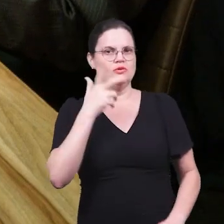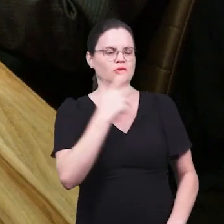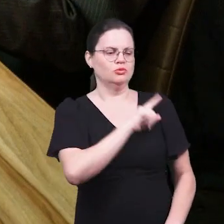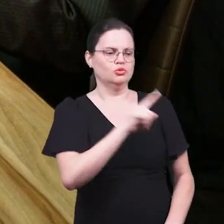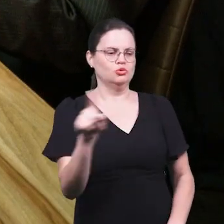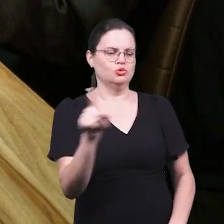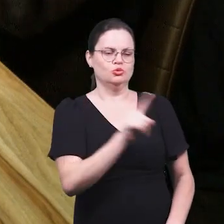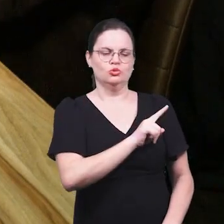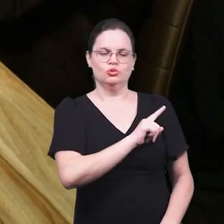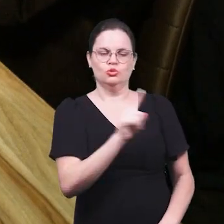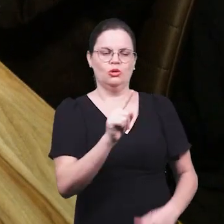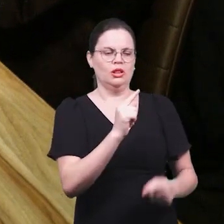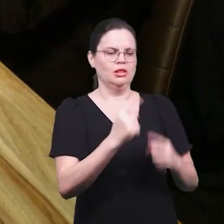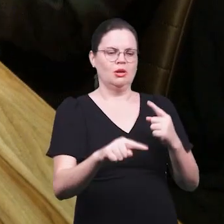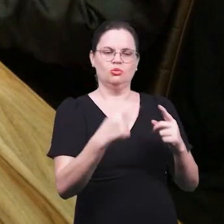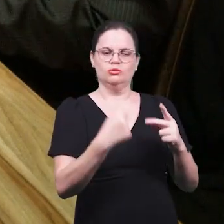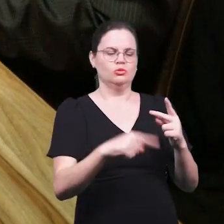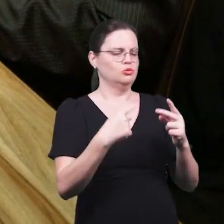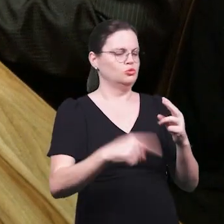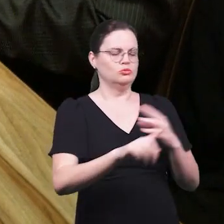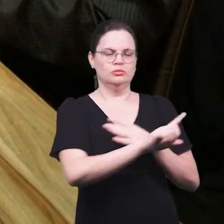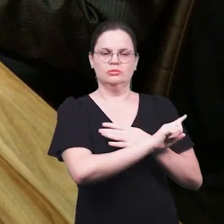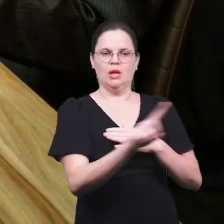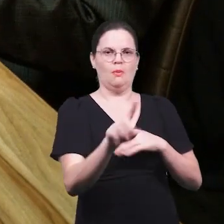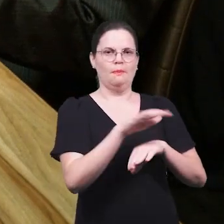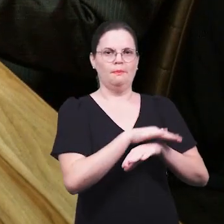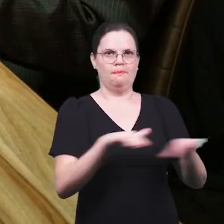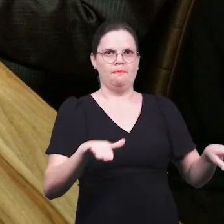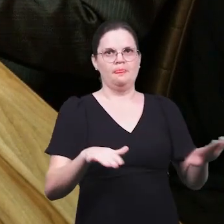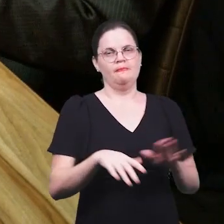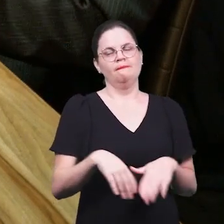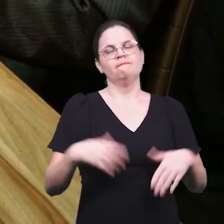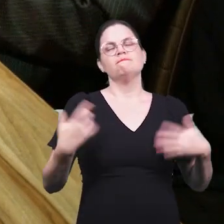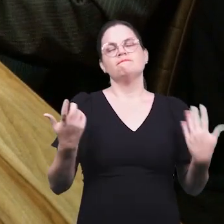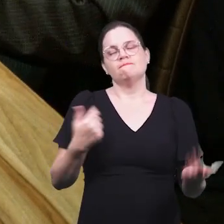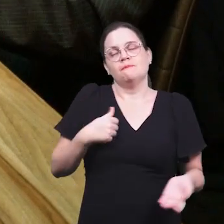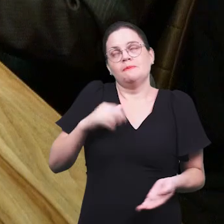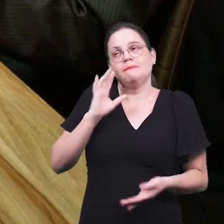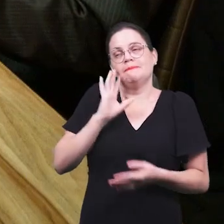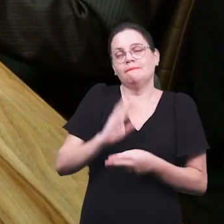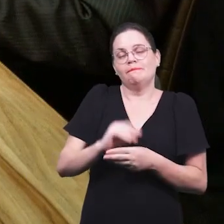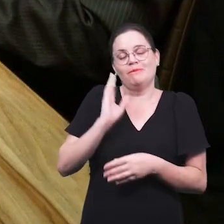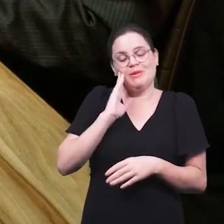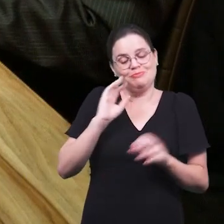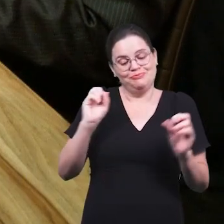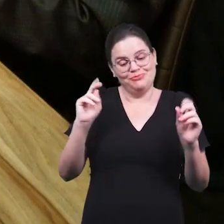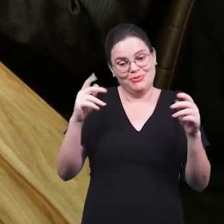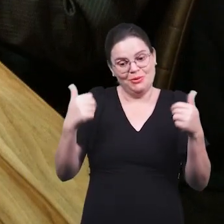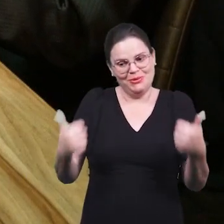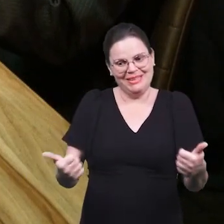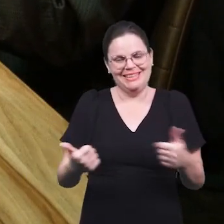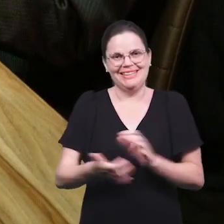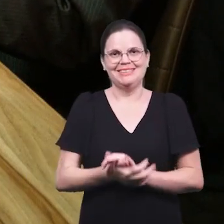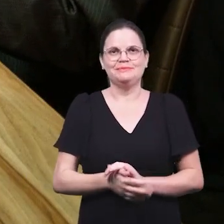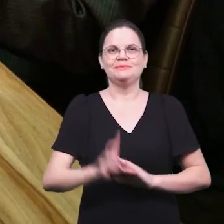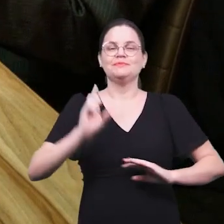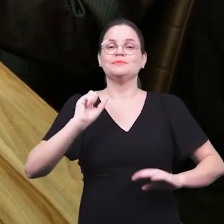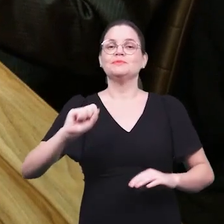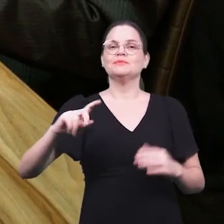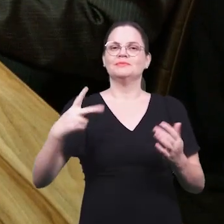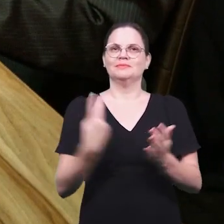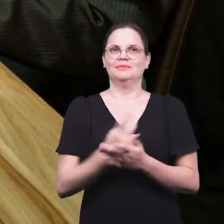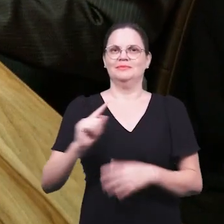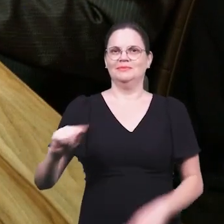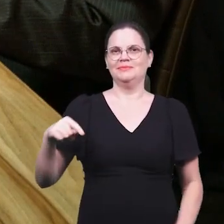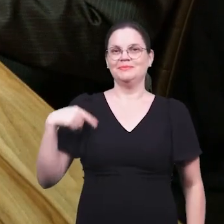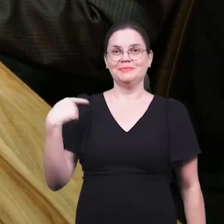Para mim tá valendo. Afinal de contas, estou tentando ser técnico no Judiciário. O senhor falou também, não é para fazer nenhum. Não em um cargo do Senado. Depois disso tudo eu